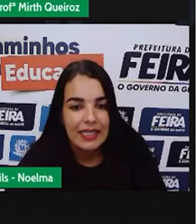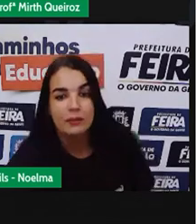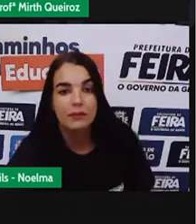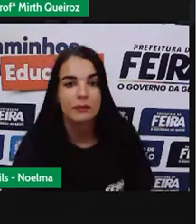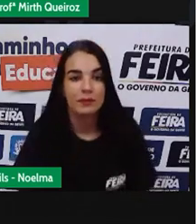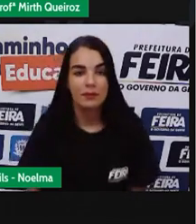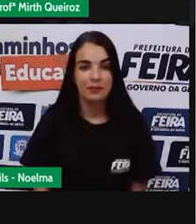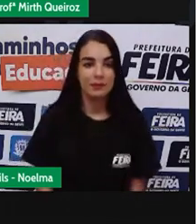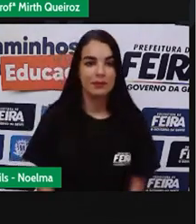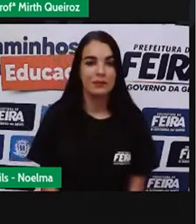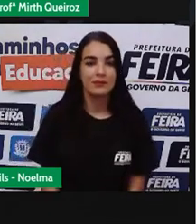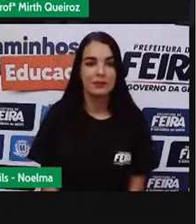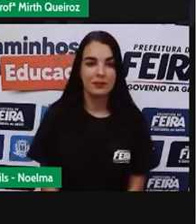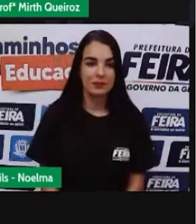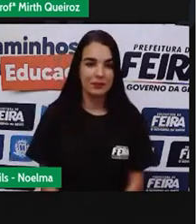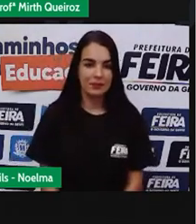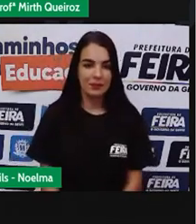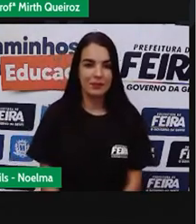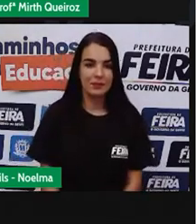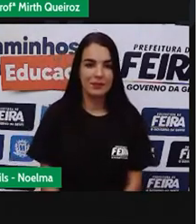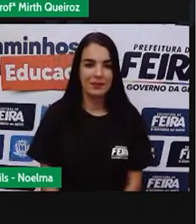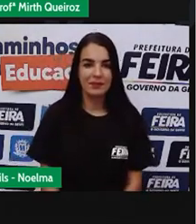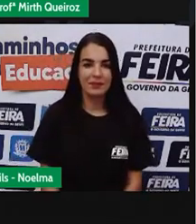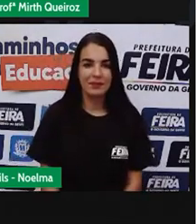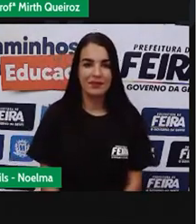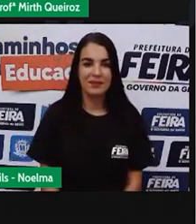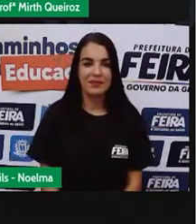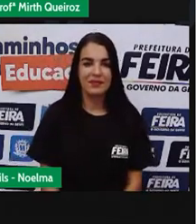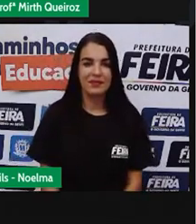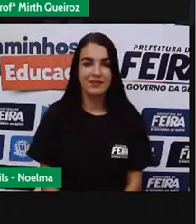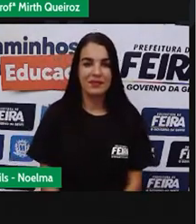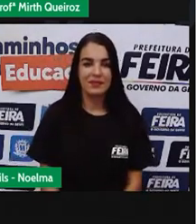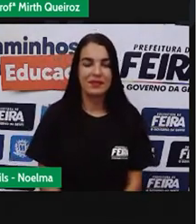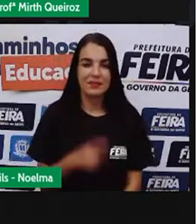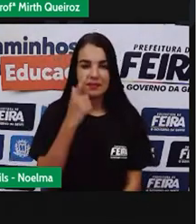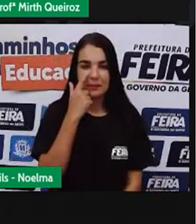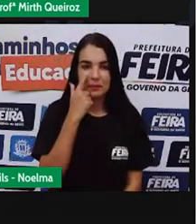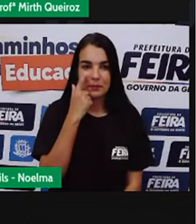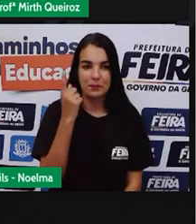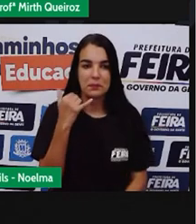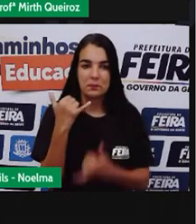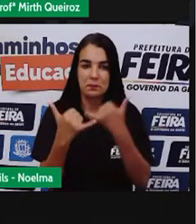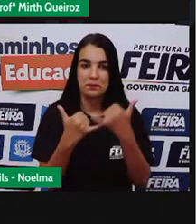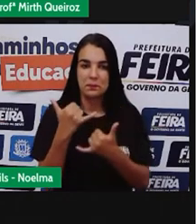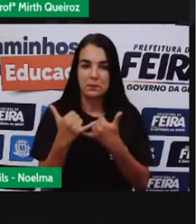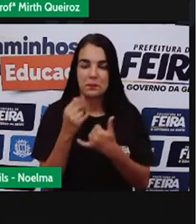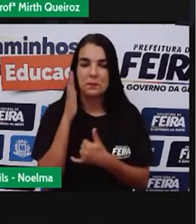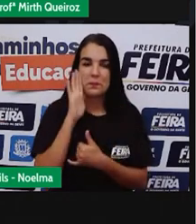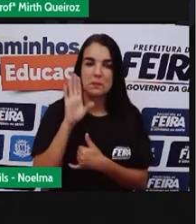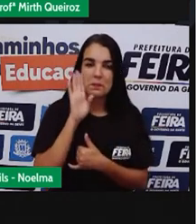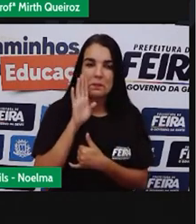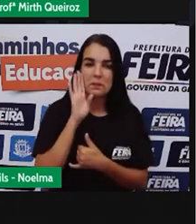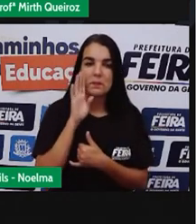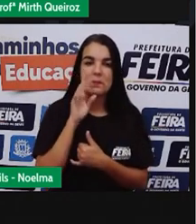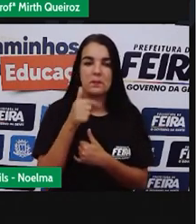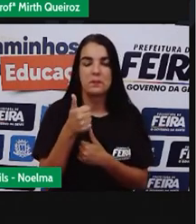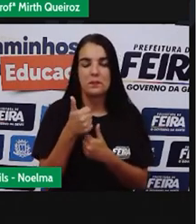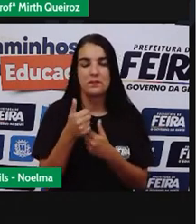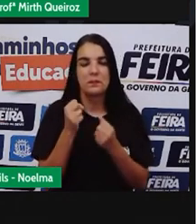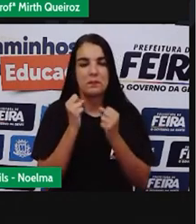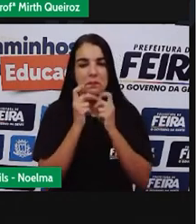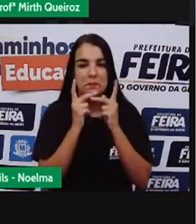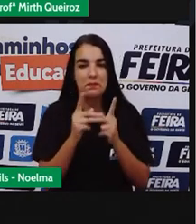quebrando a cabeça para tentar adivinhar como acertar. E façam com seus amigos, com seus familiares e comenta lá se vocês